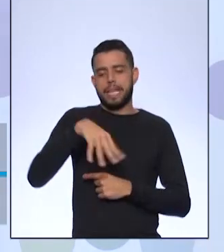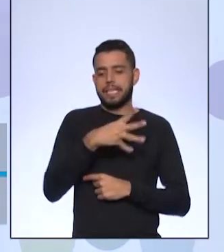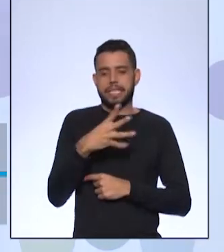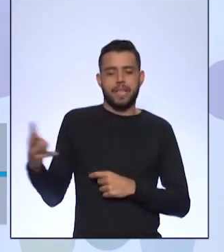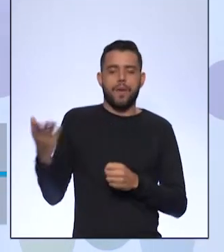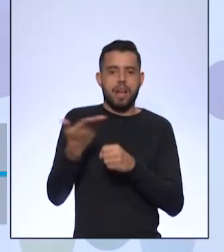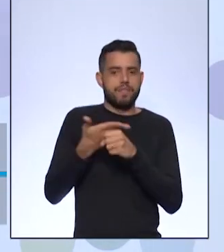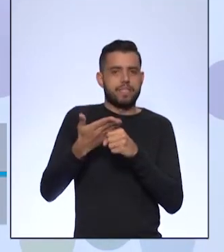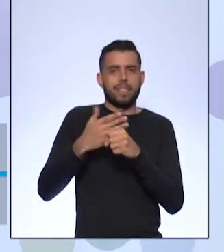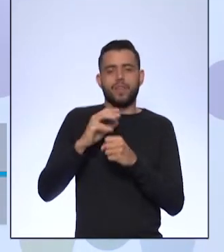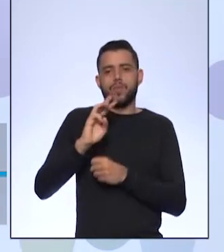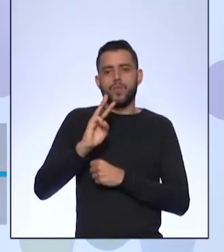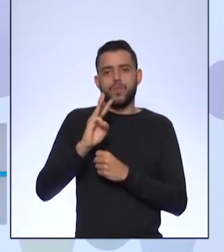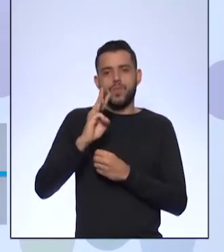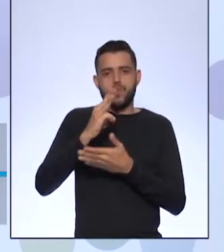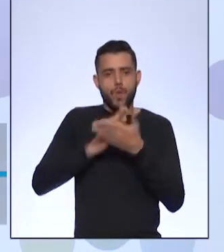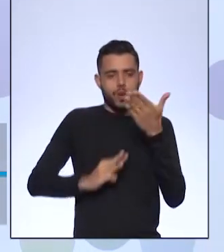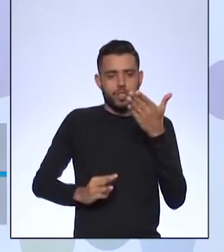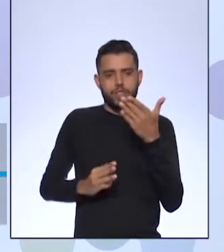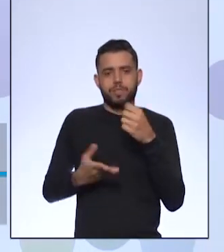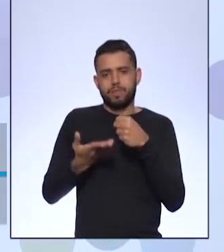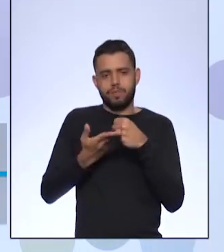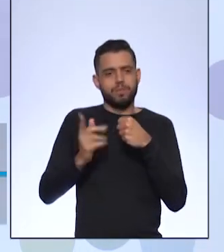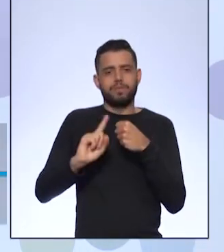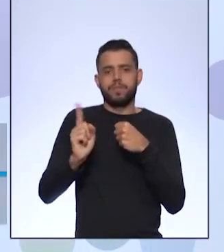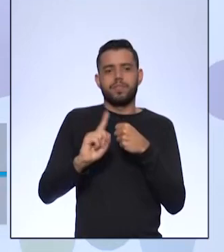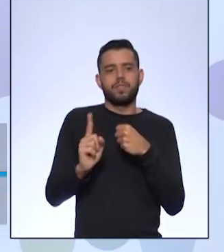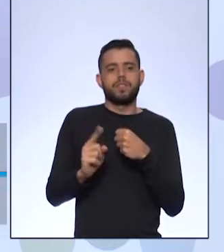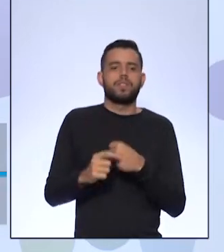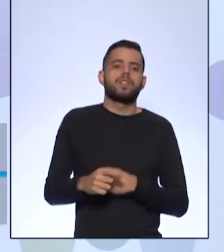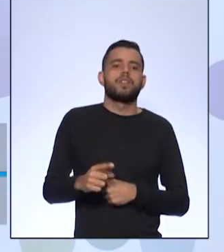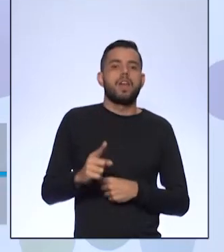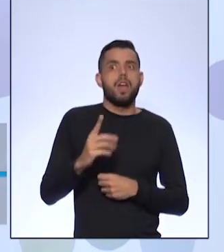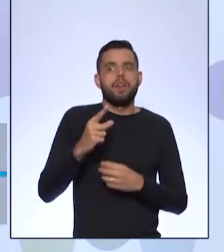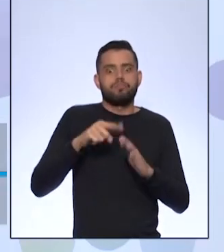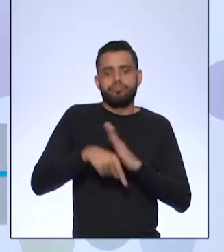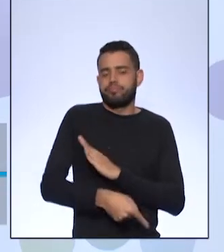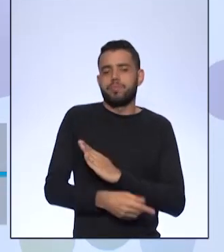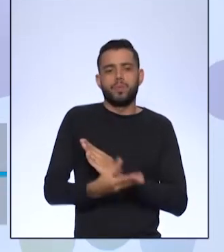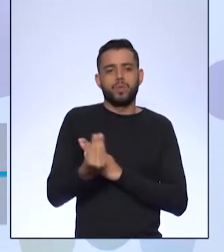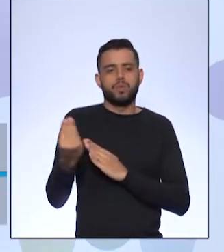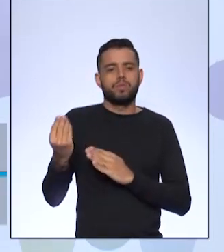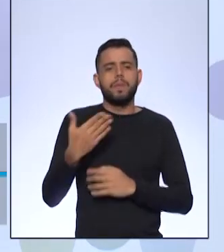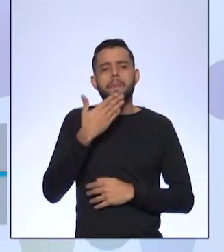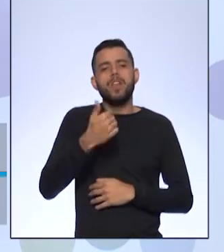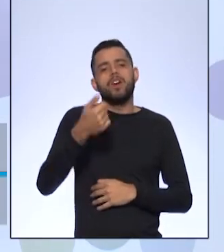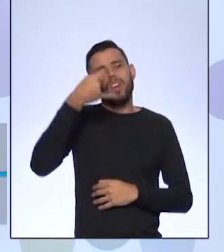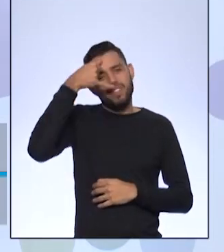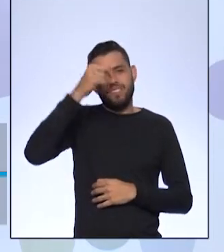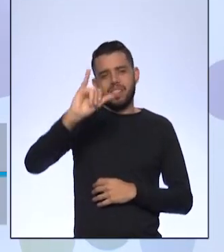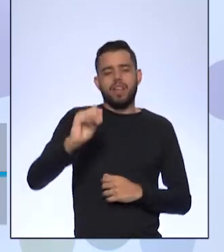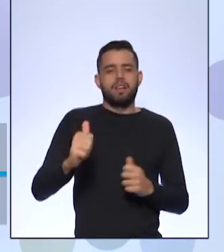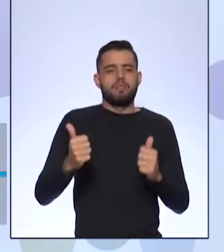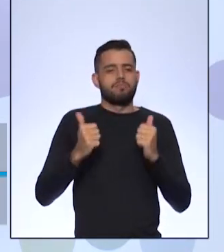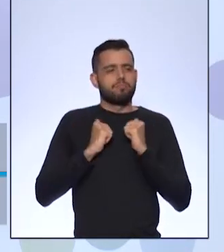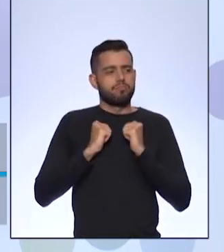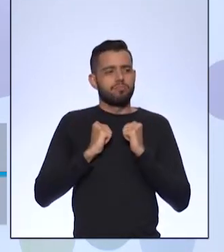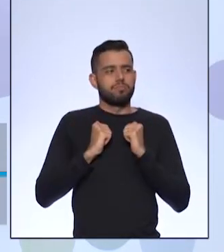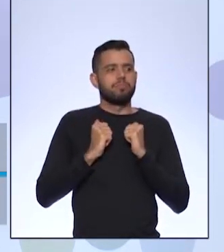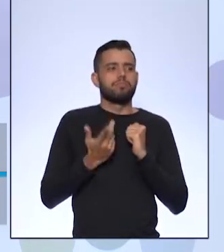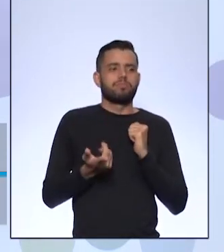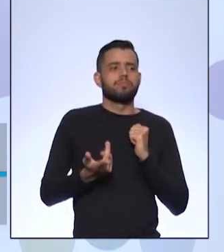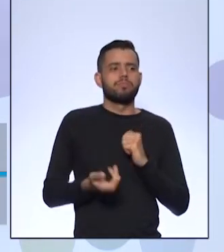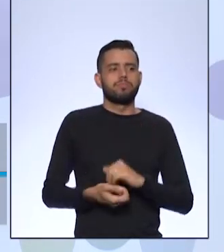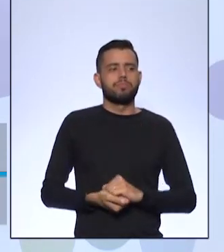um Word intermediário, é tipo um nível de informática muito avançado. Então, o melhor é nem tocar nesses assuntos e